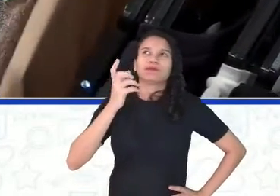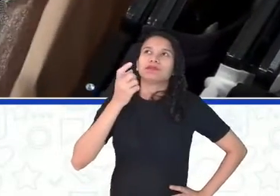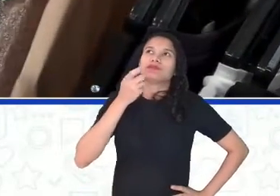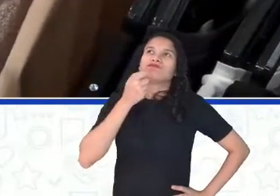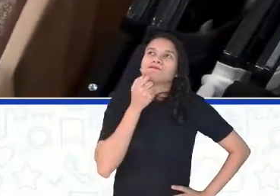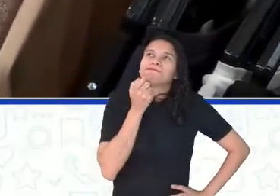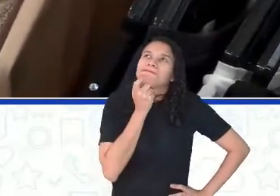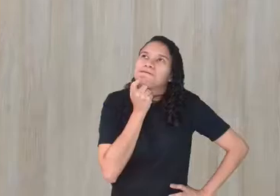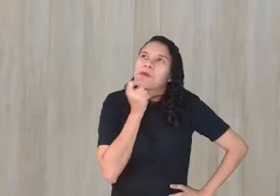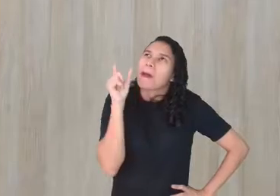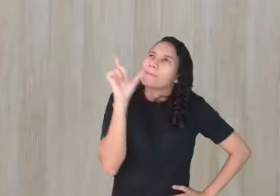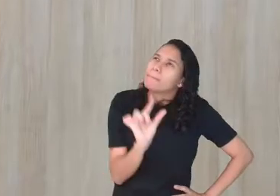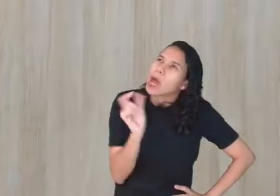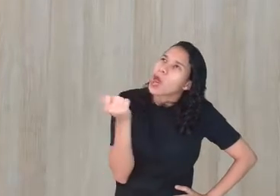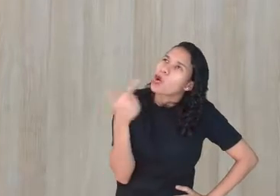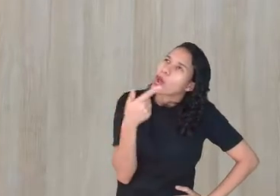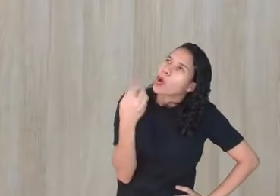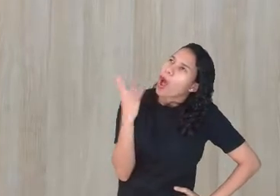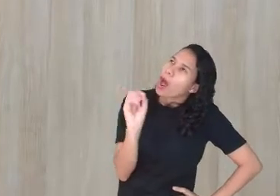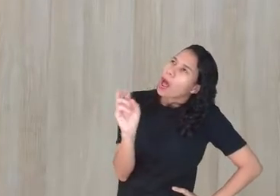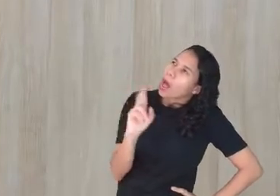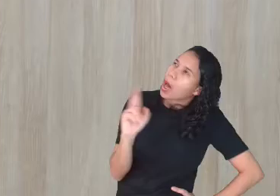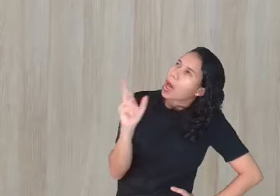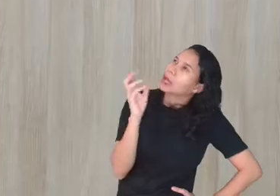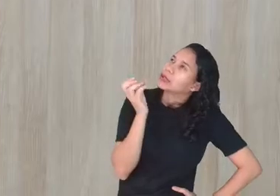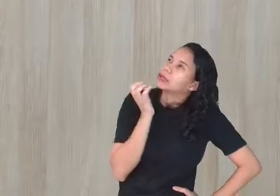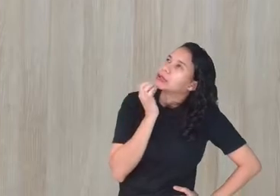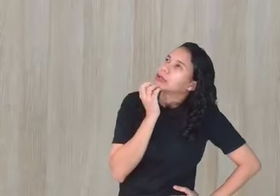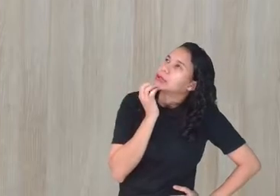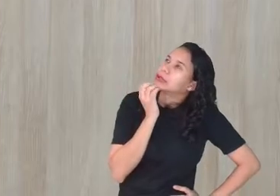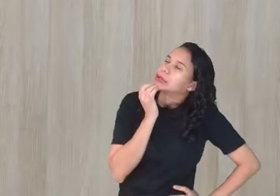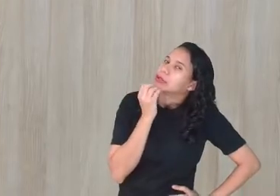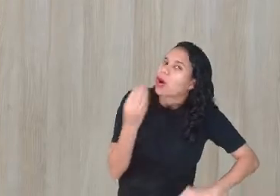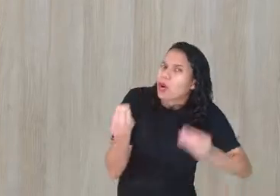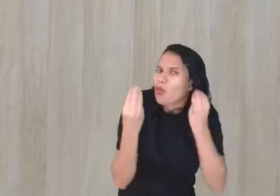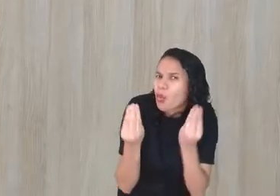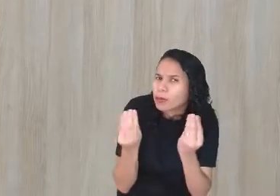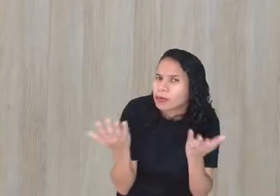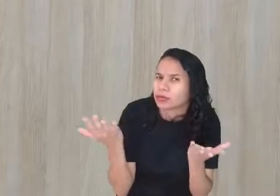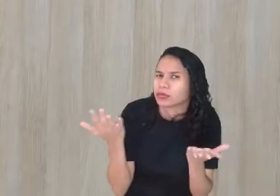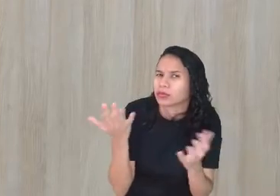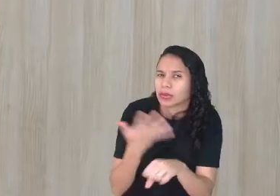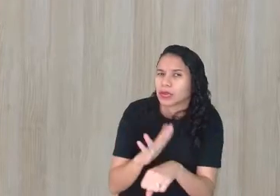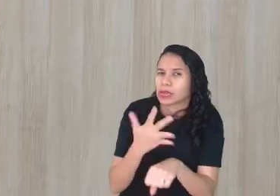Eita, menos de R$40 de carninha. Como é que eu faço isso, hein?